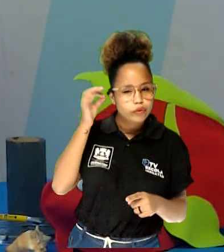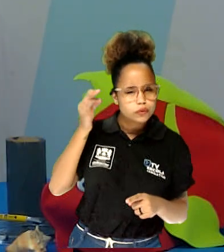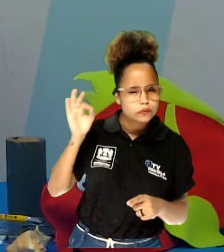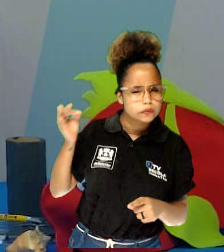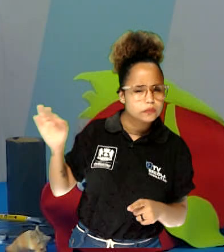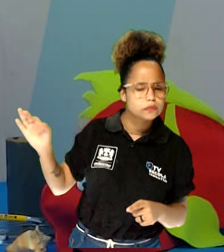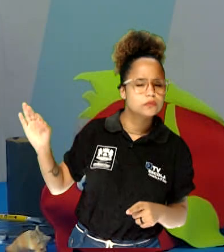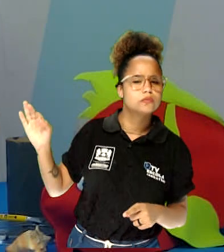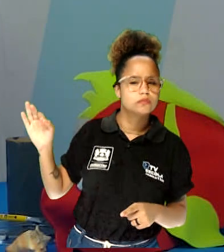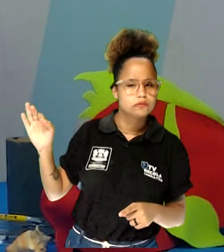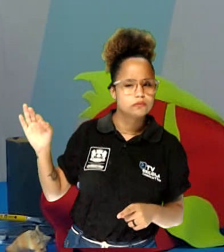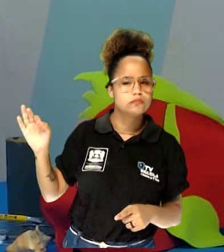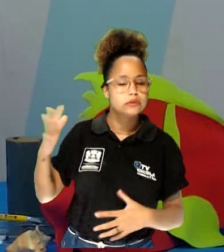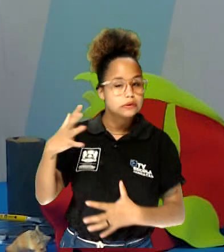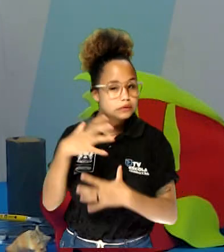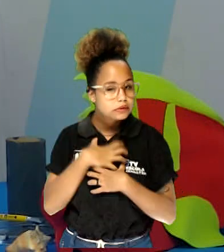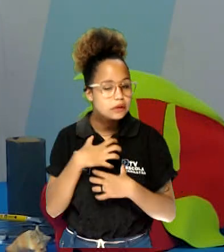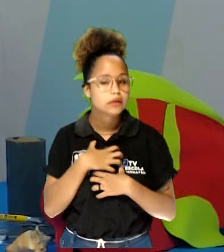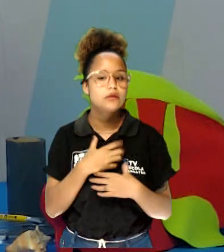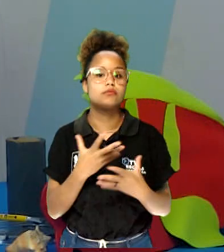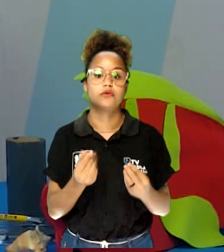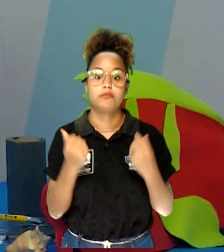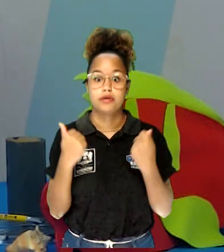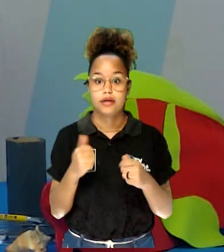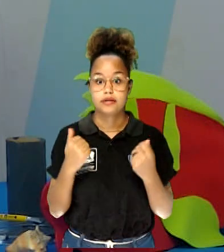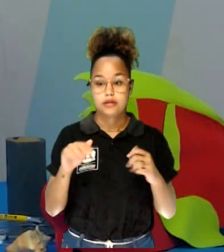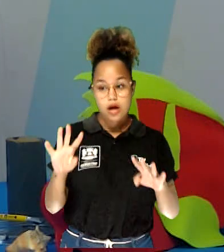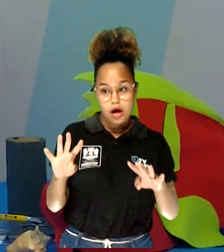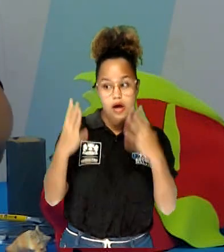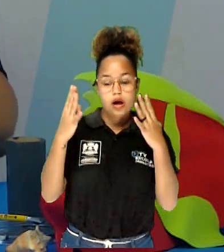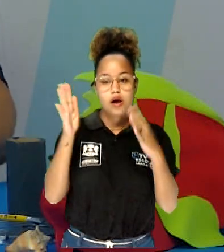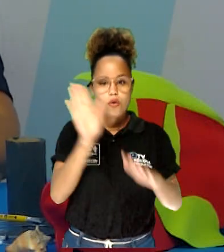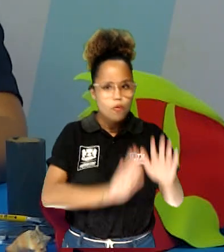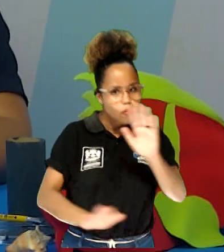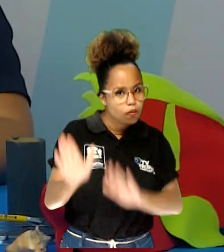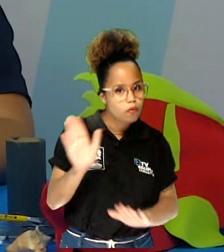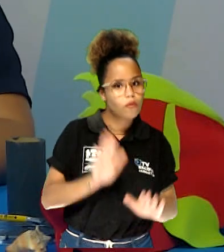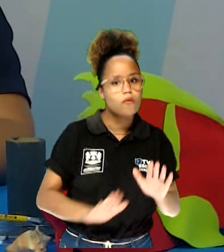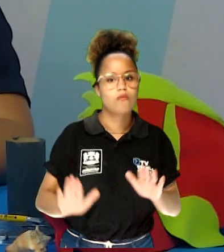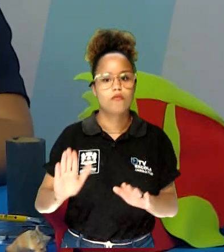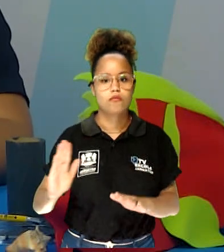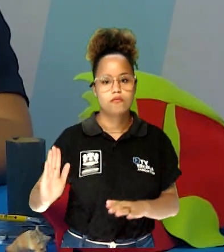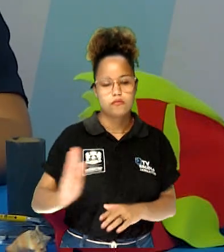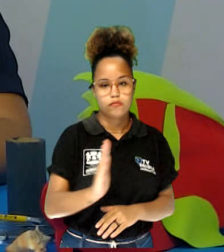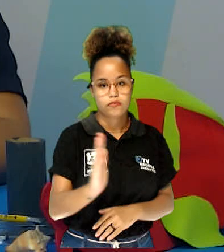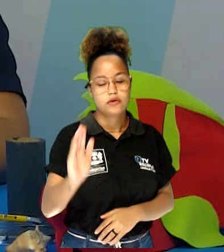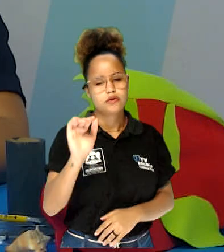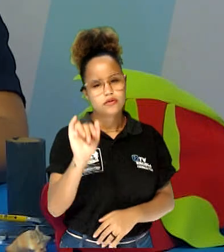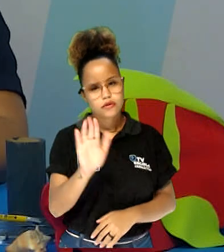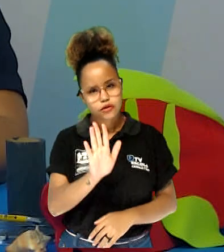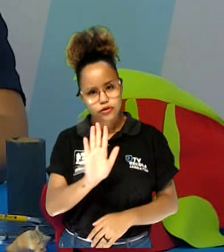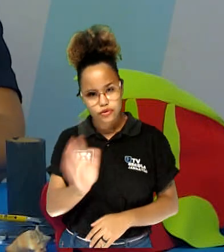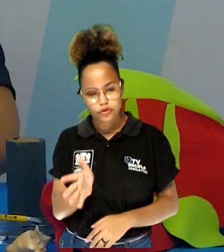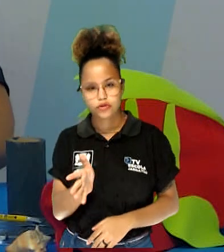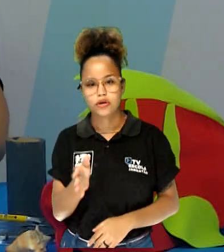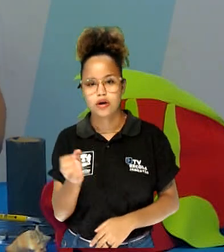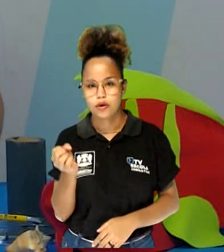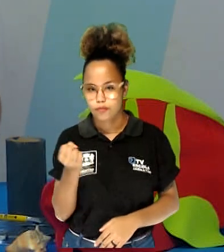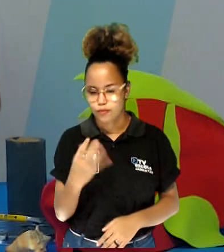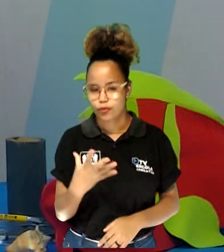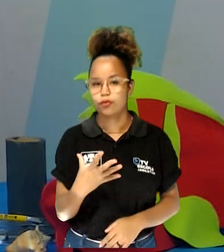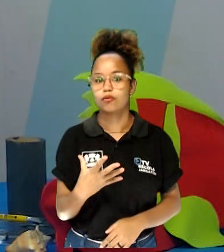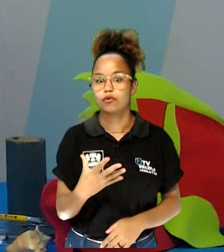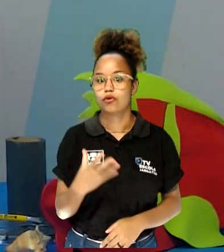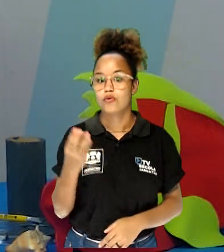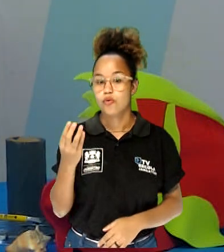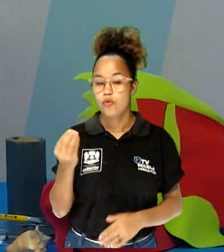gente precisa ter atenção e cuidado com o tubarão. E quando o seu tubarão já estiver pronto, coloca ele na